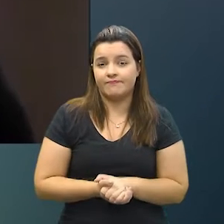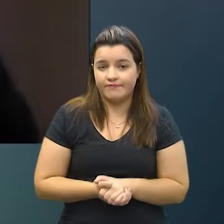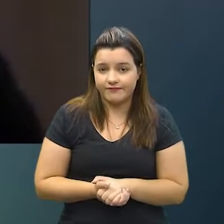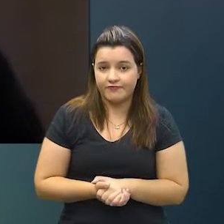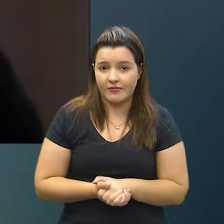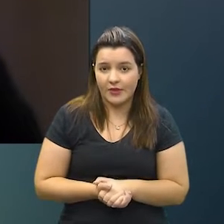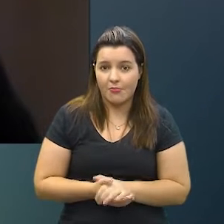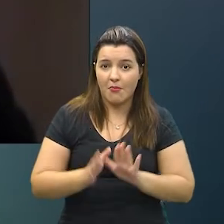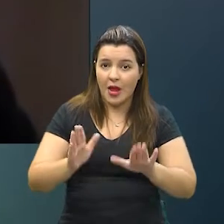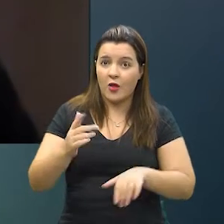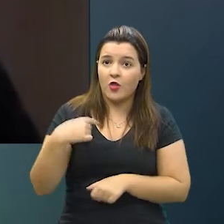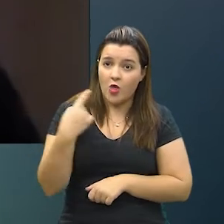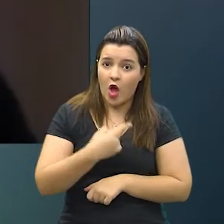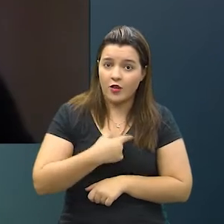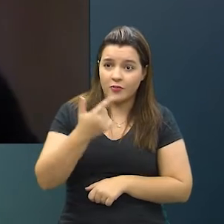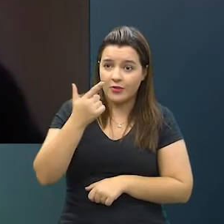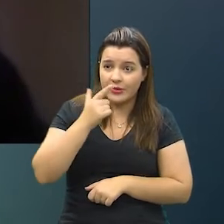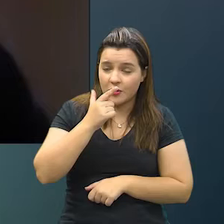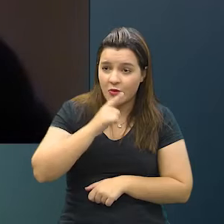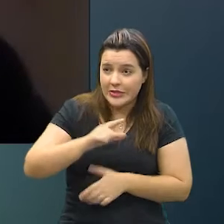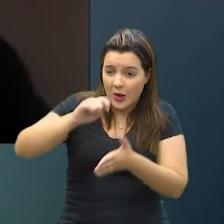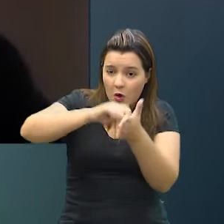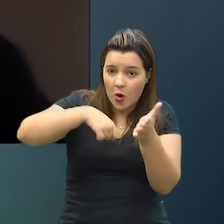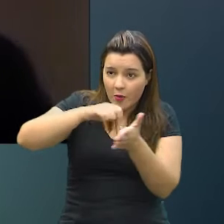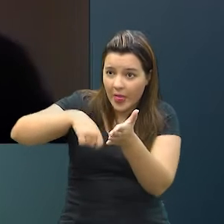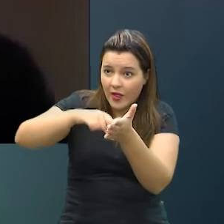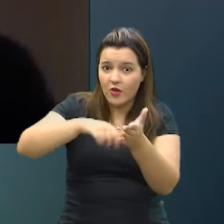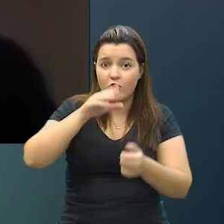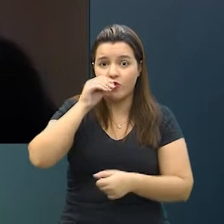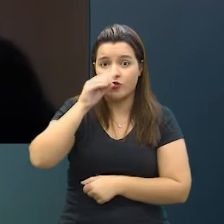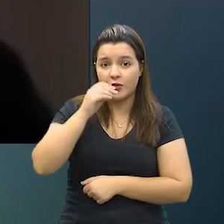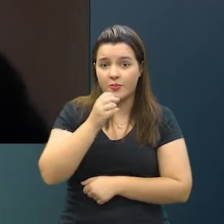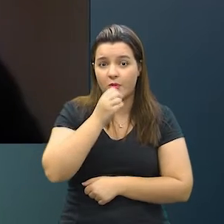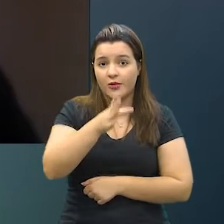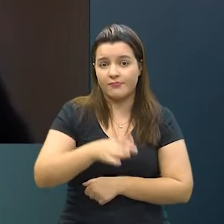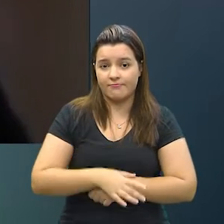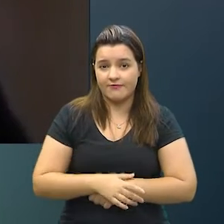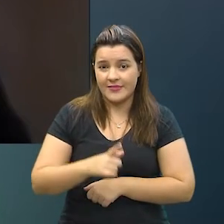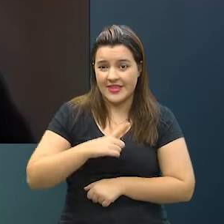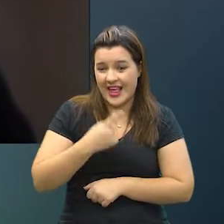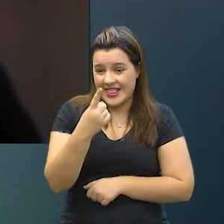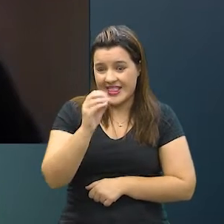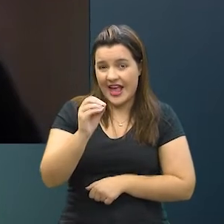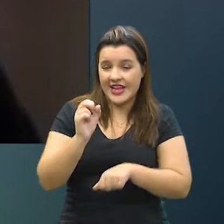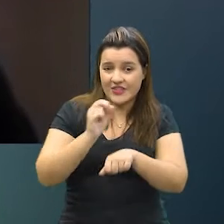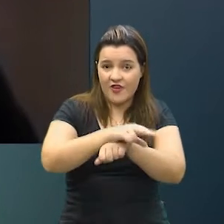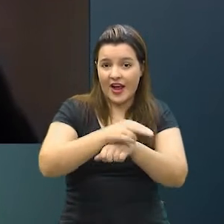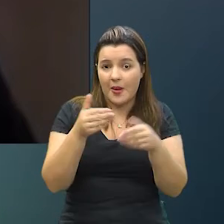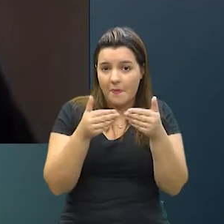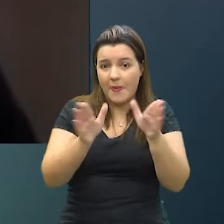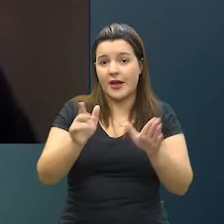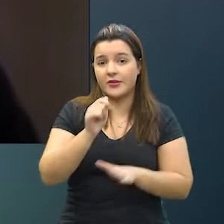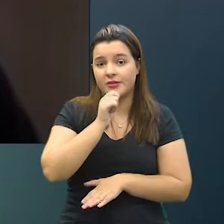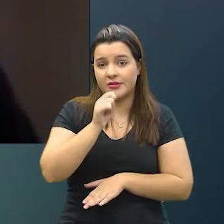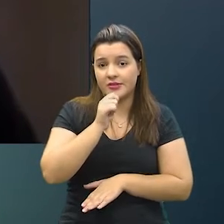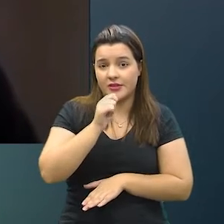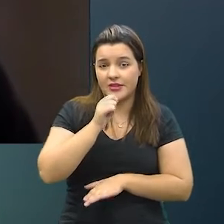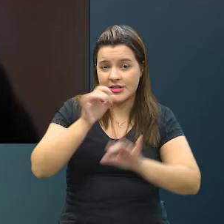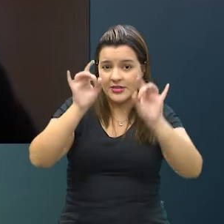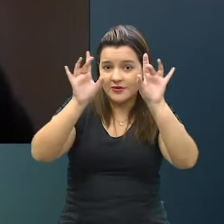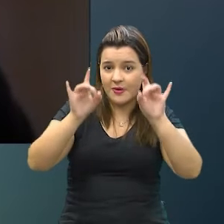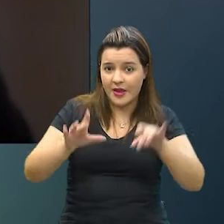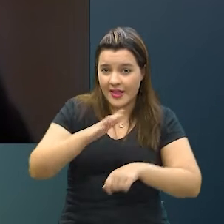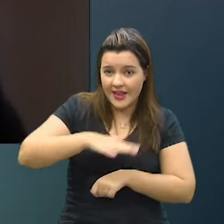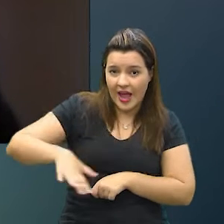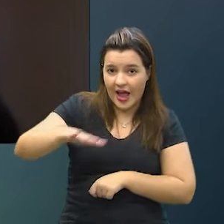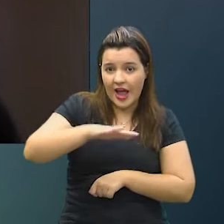gente demitida, por um lado bom, no caso nosso, a gente conseguiu contratar muita gente boa, né? Até hoje a gente está com mais de 10 vagas em aberto ainda